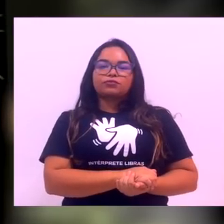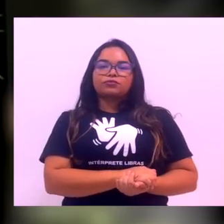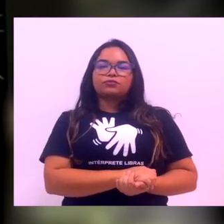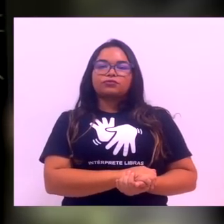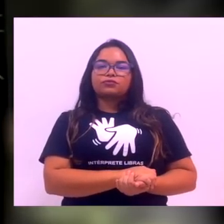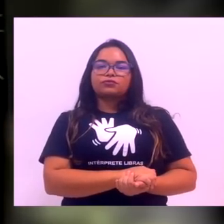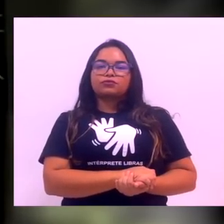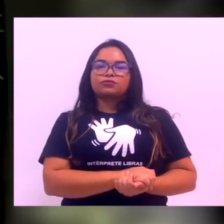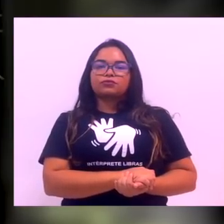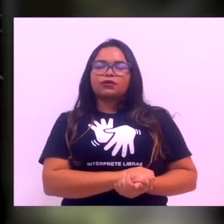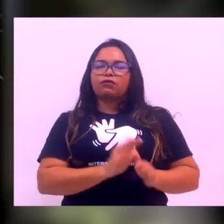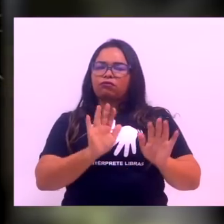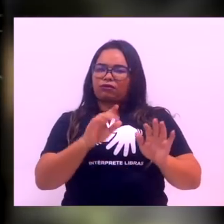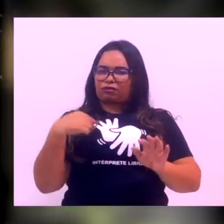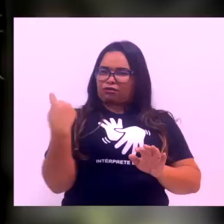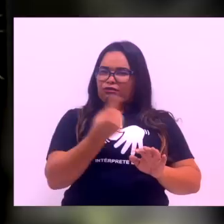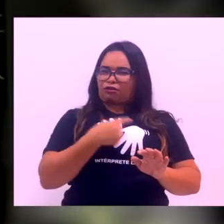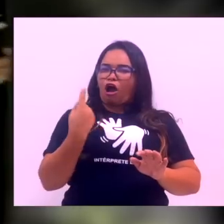fim.